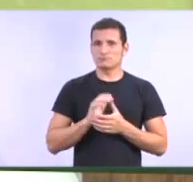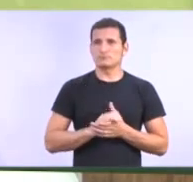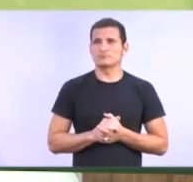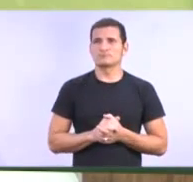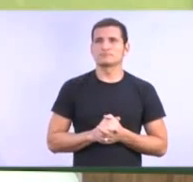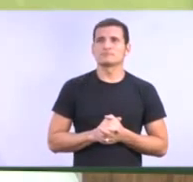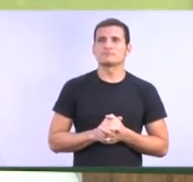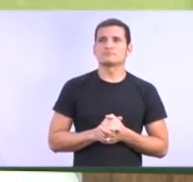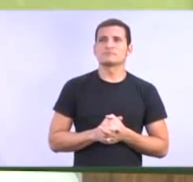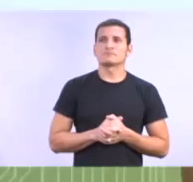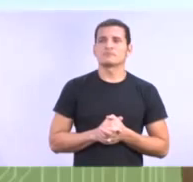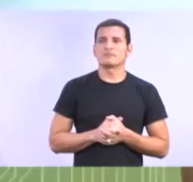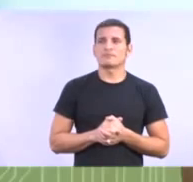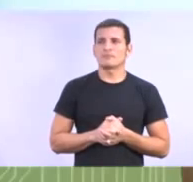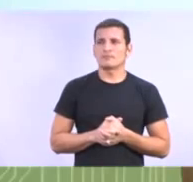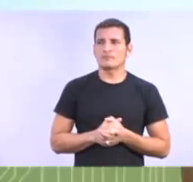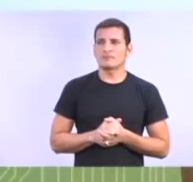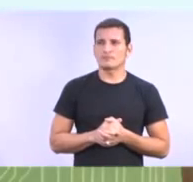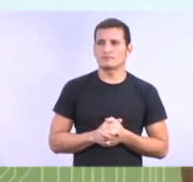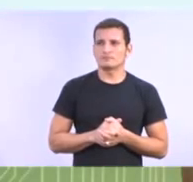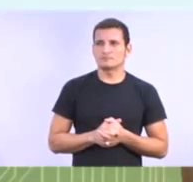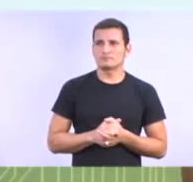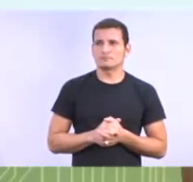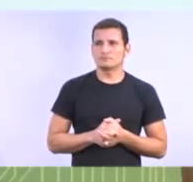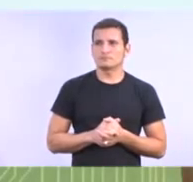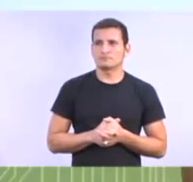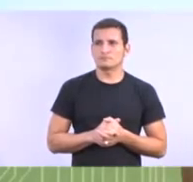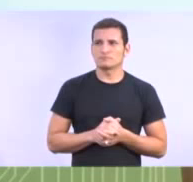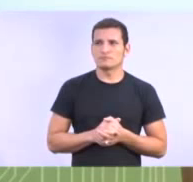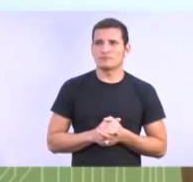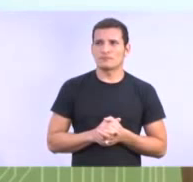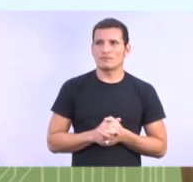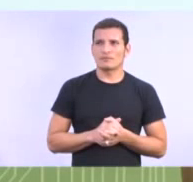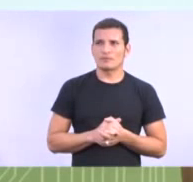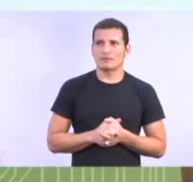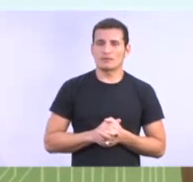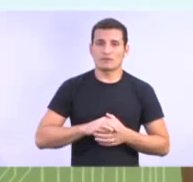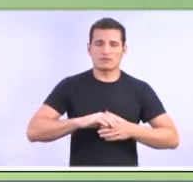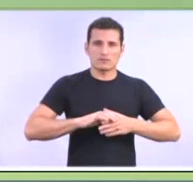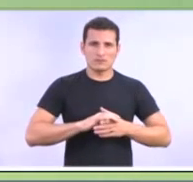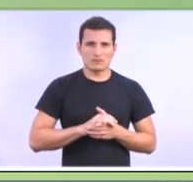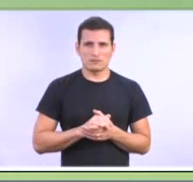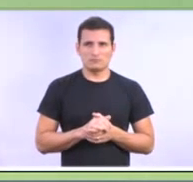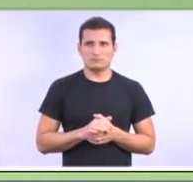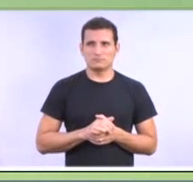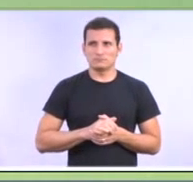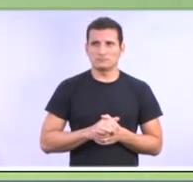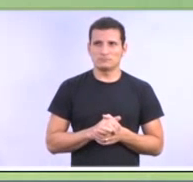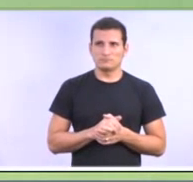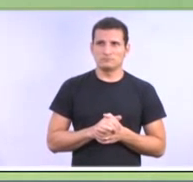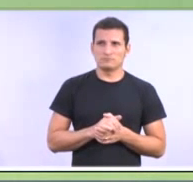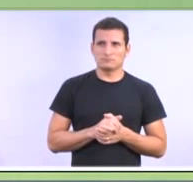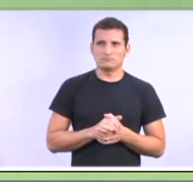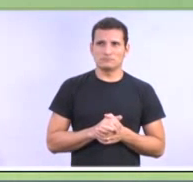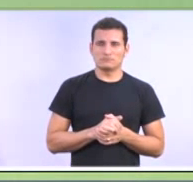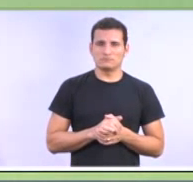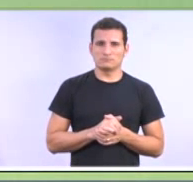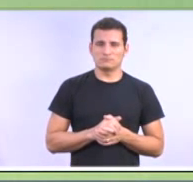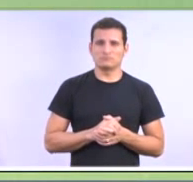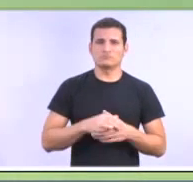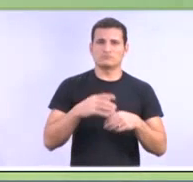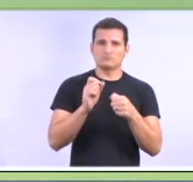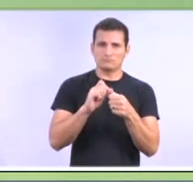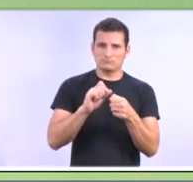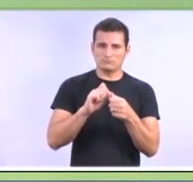suas dúvidas. Perfeitamente, obrigado, professor. Então, para começar, vamos fazer uma outra